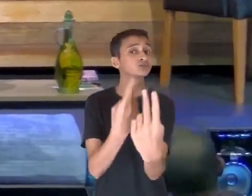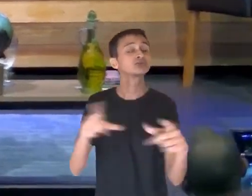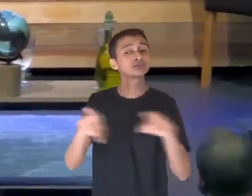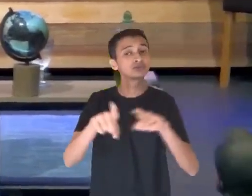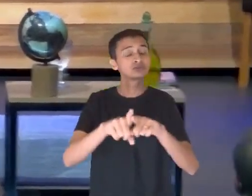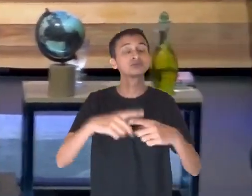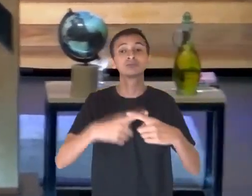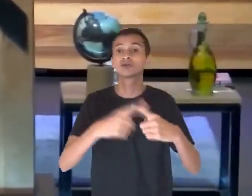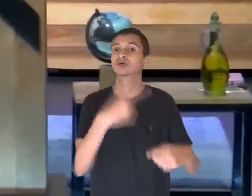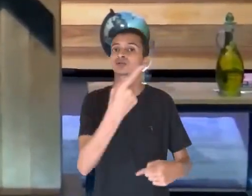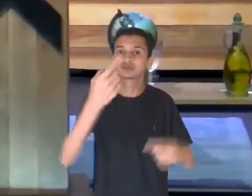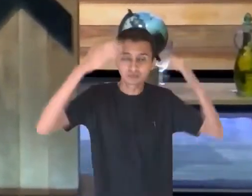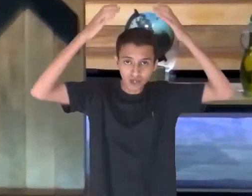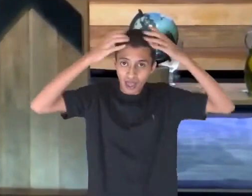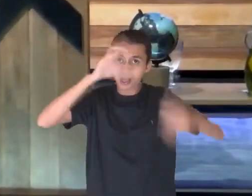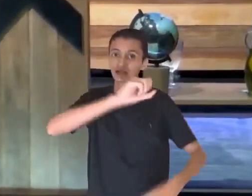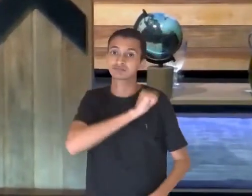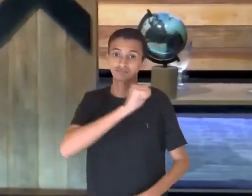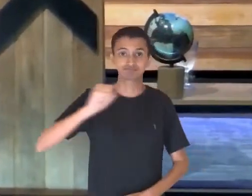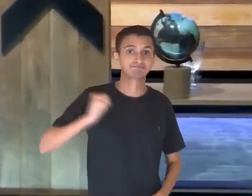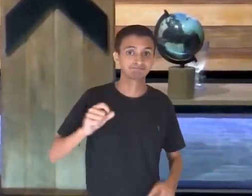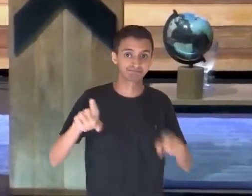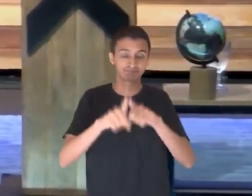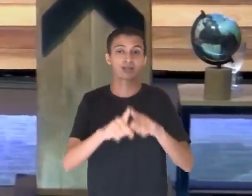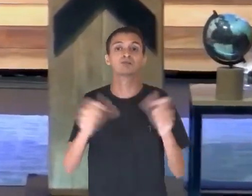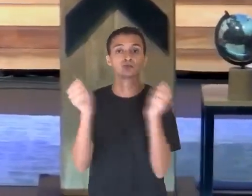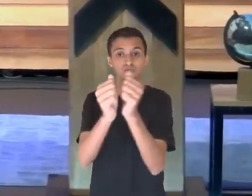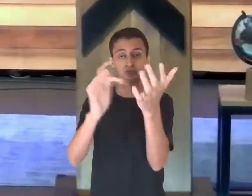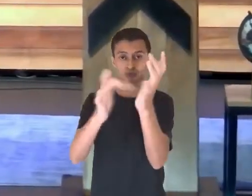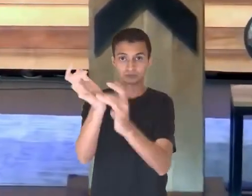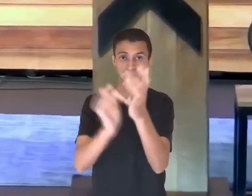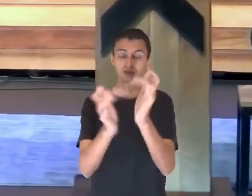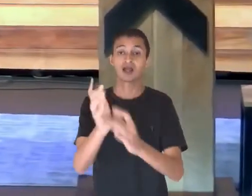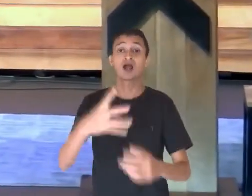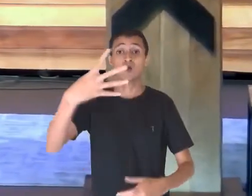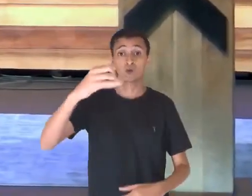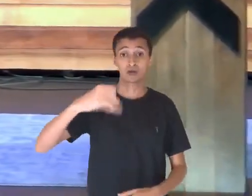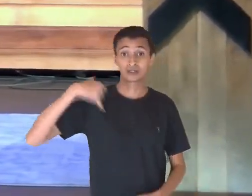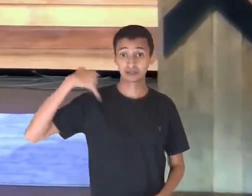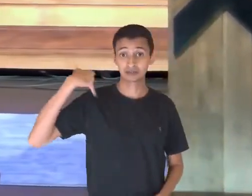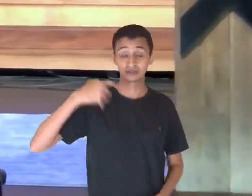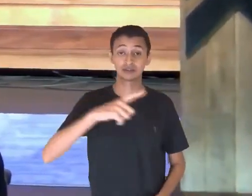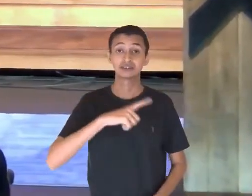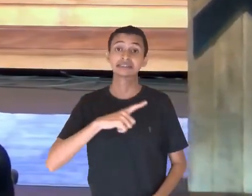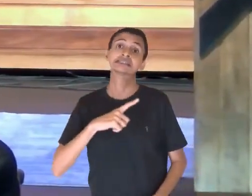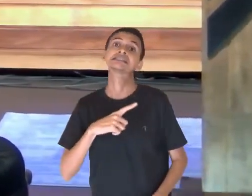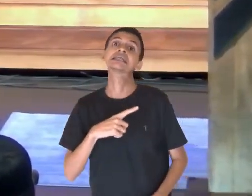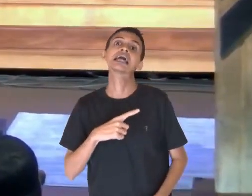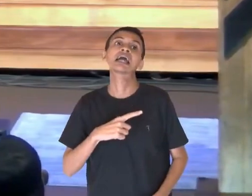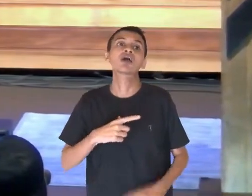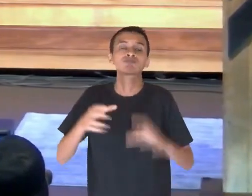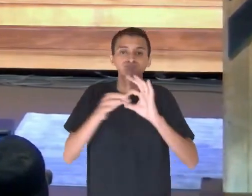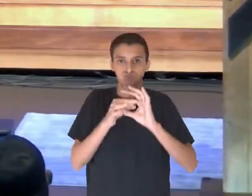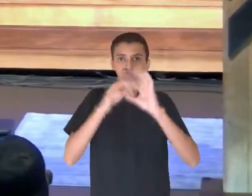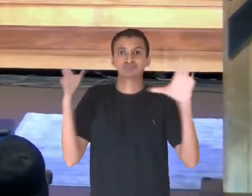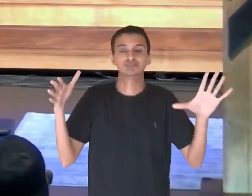porque fomos feitos reis e sacerdotes em Cristo Jesus. Aos 40 anos, algo rompe em nossas